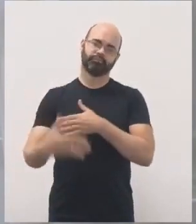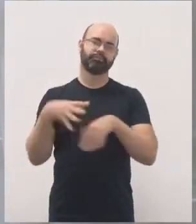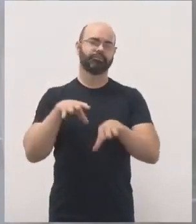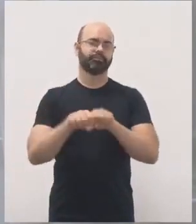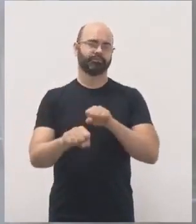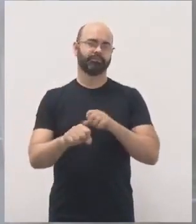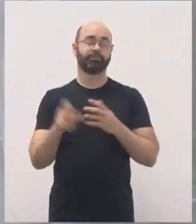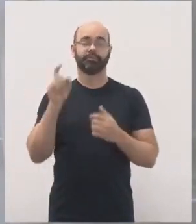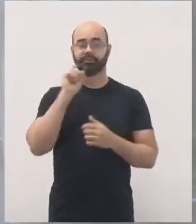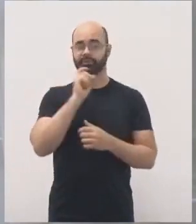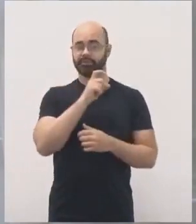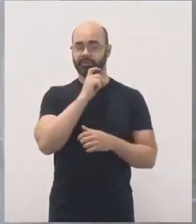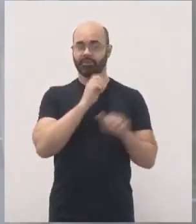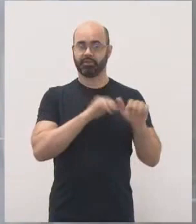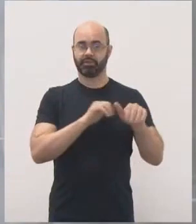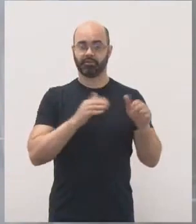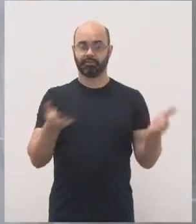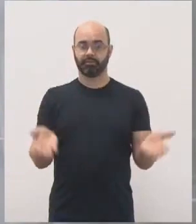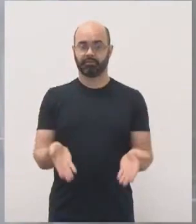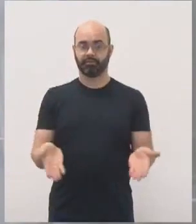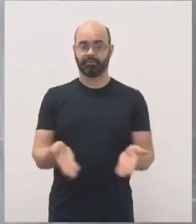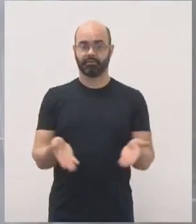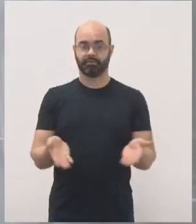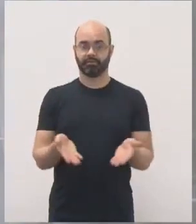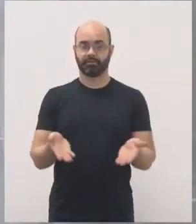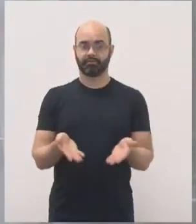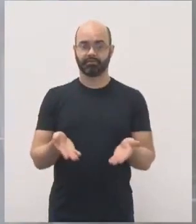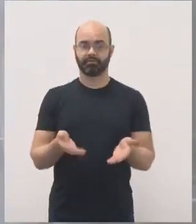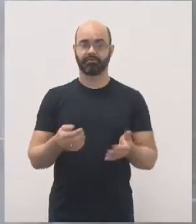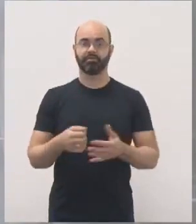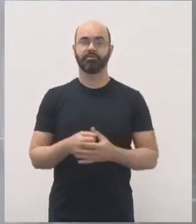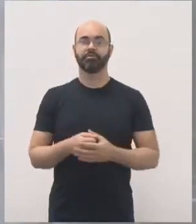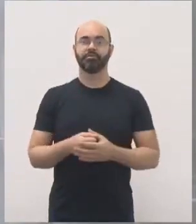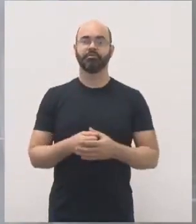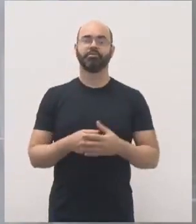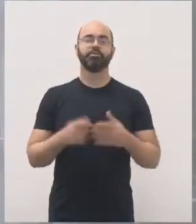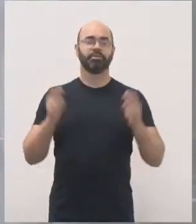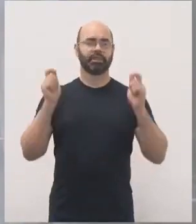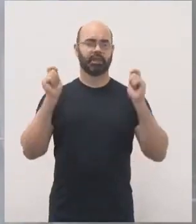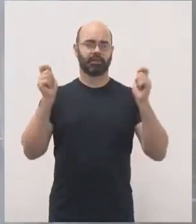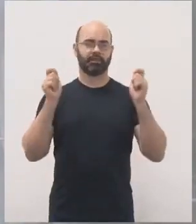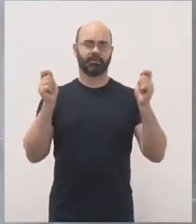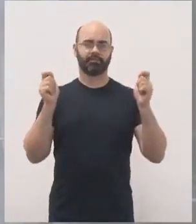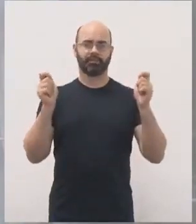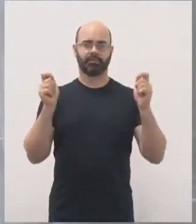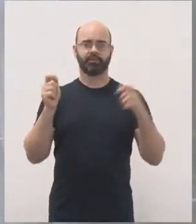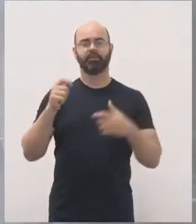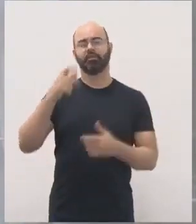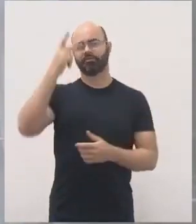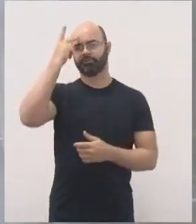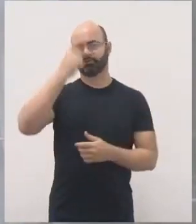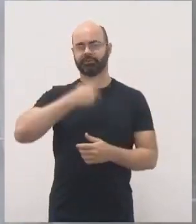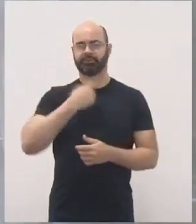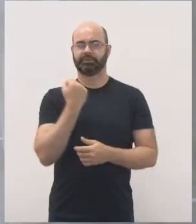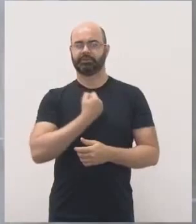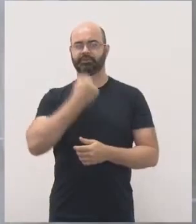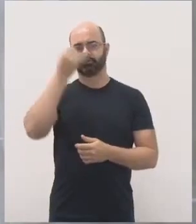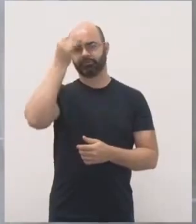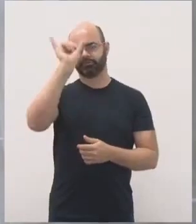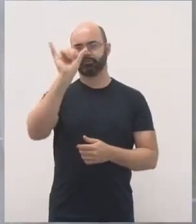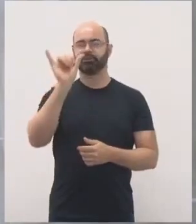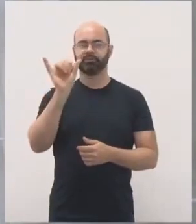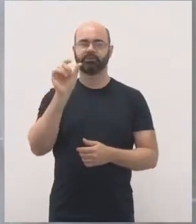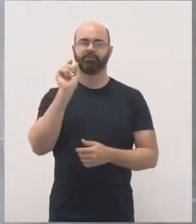agora em setembro, em razão da campanha, né, de prevenção ao suicídio, né, do Setembro